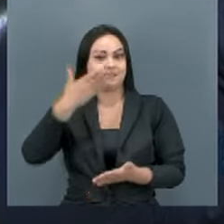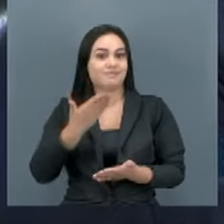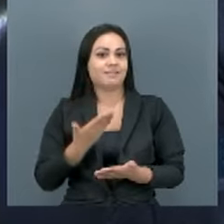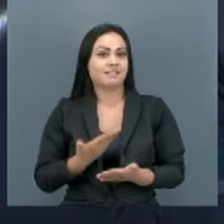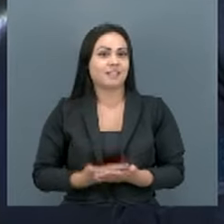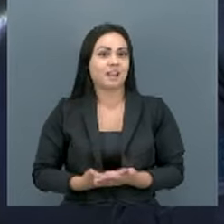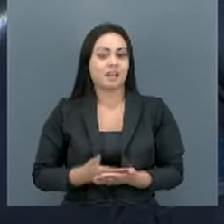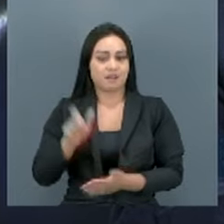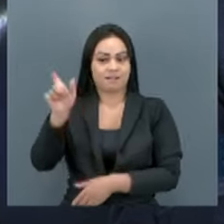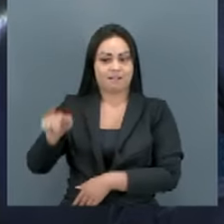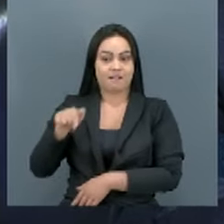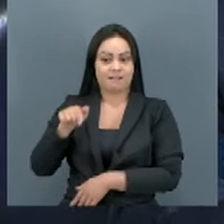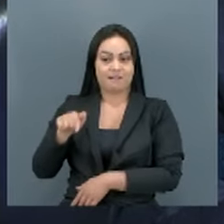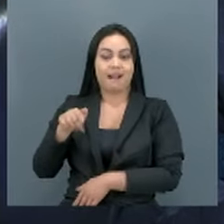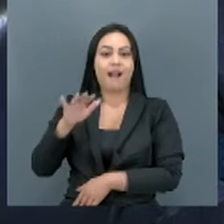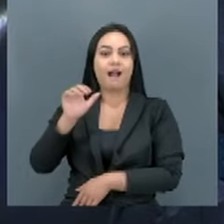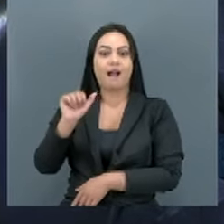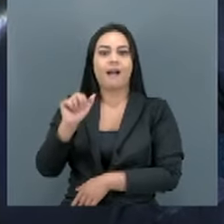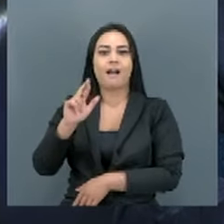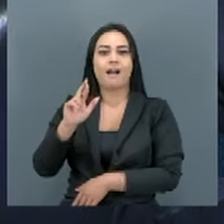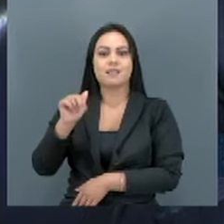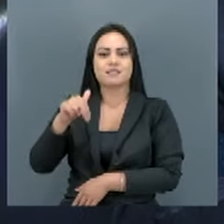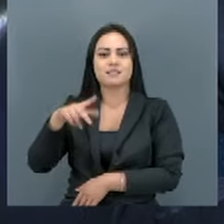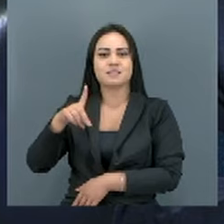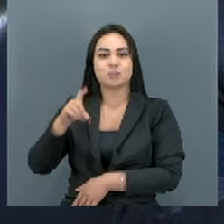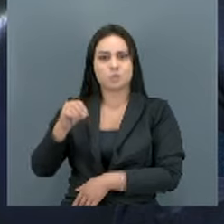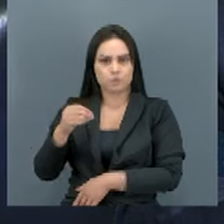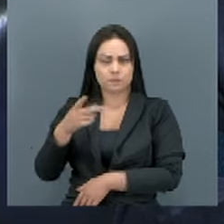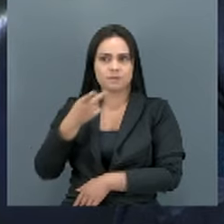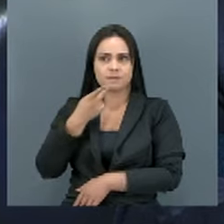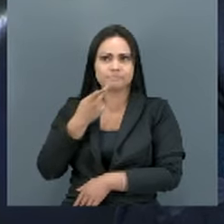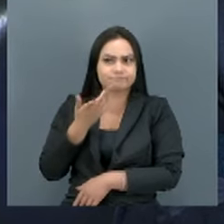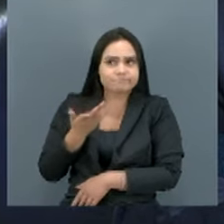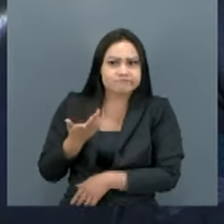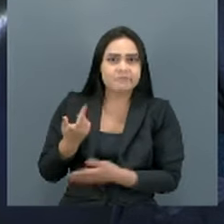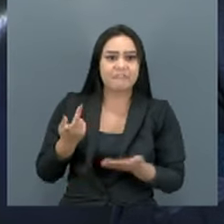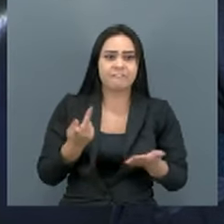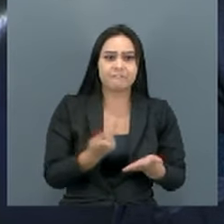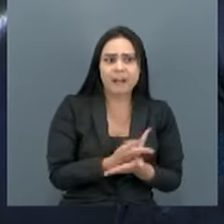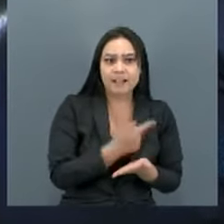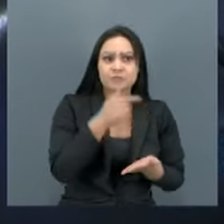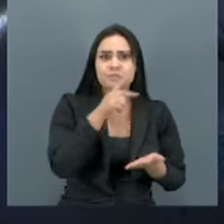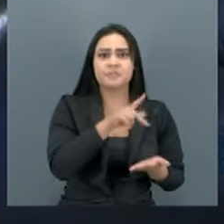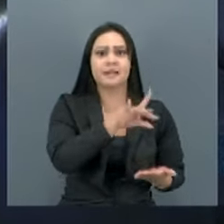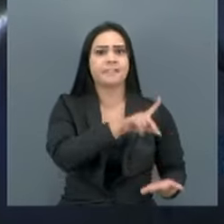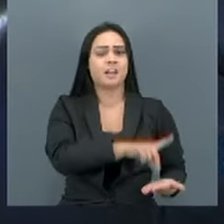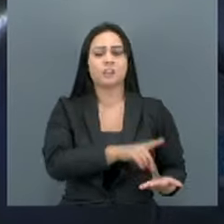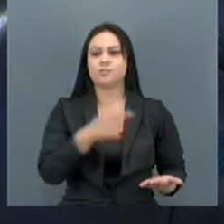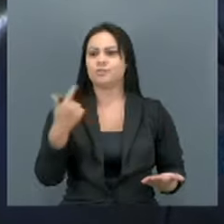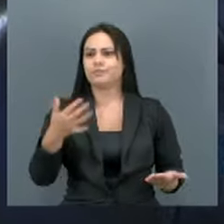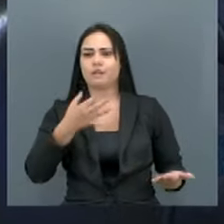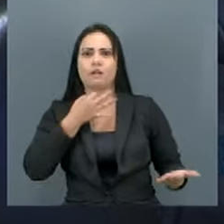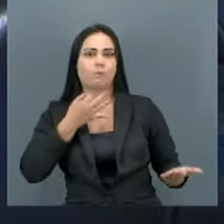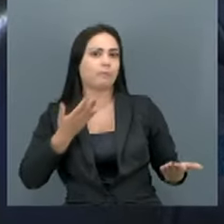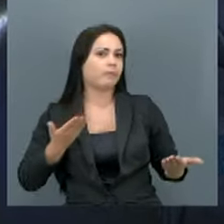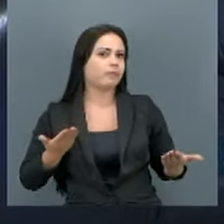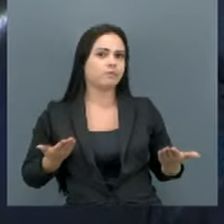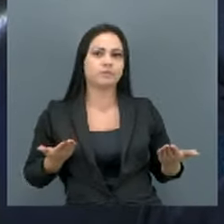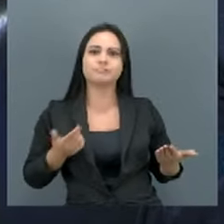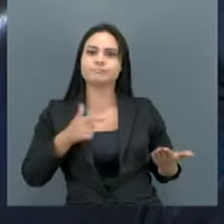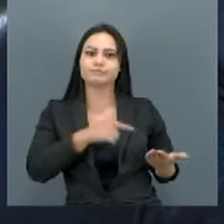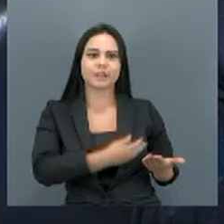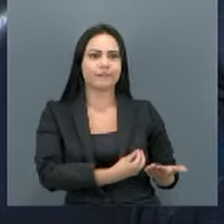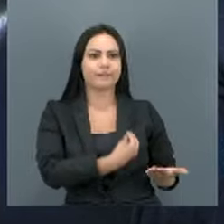Tuxo Arnaldo, contra fatos não existem argumentos. É tão claro como uma janela sem